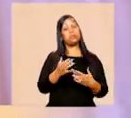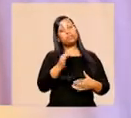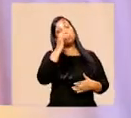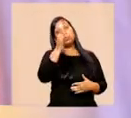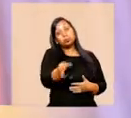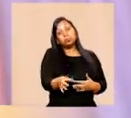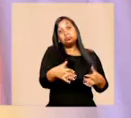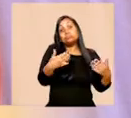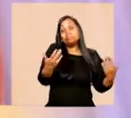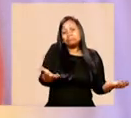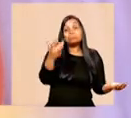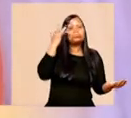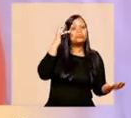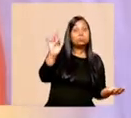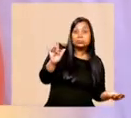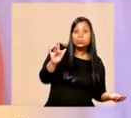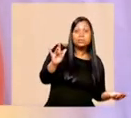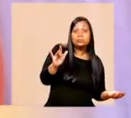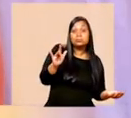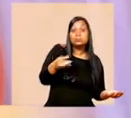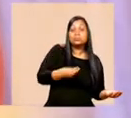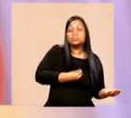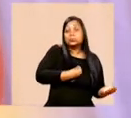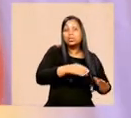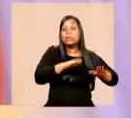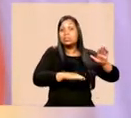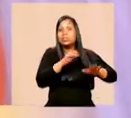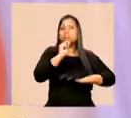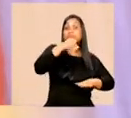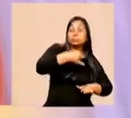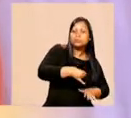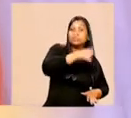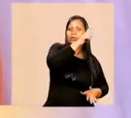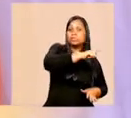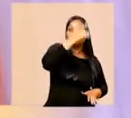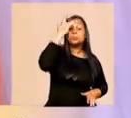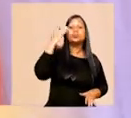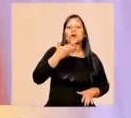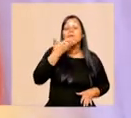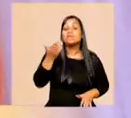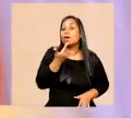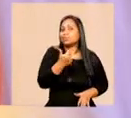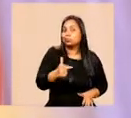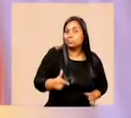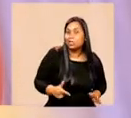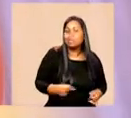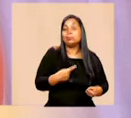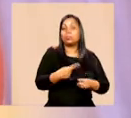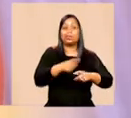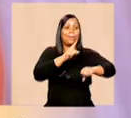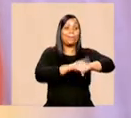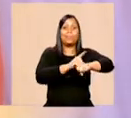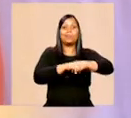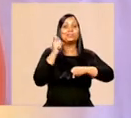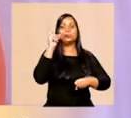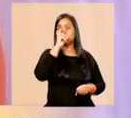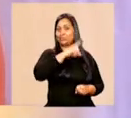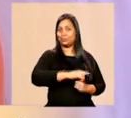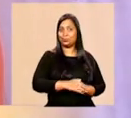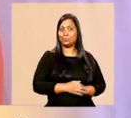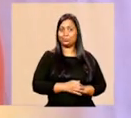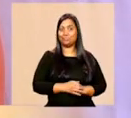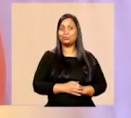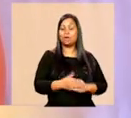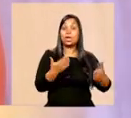estejamos ali, dependendo de um sim de alguém. Mas não é um sim fácil, né? Para eles, porque é um momento